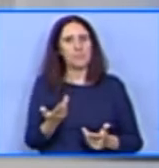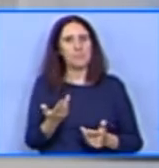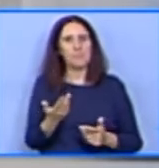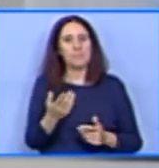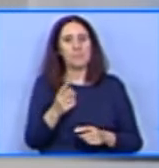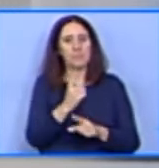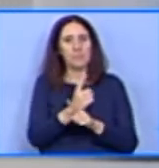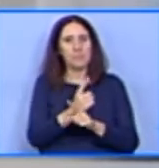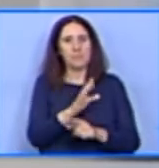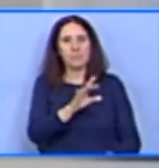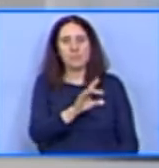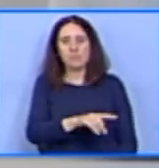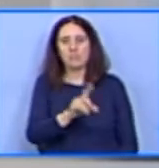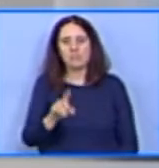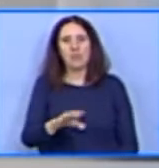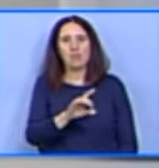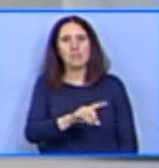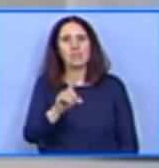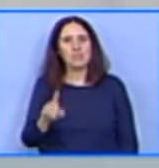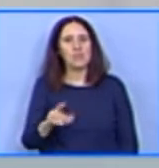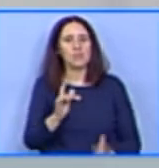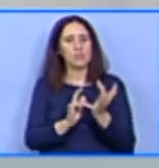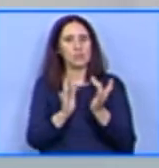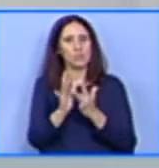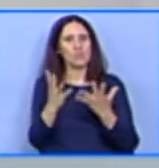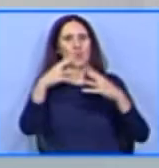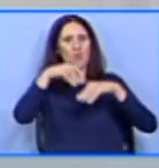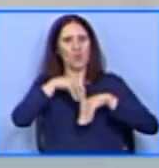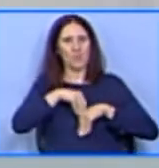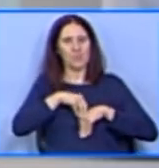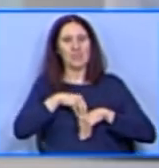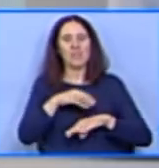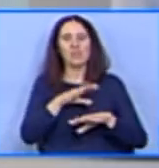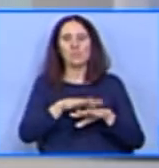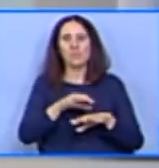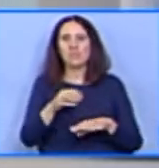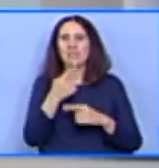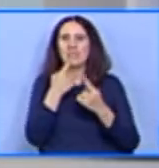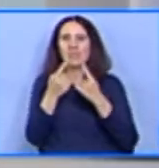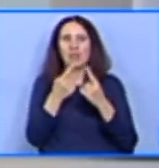todo esse cenário é acolhido por Jesus. E por isso há aqui um diálogo um bocadinho